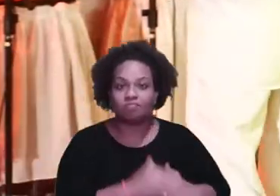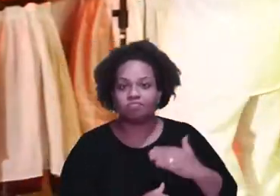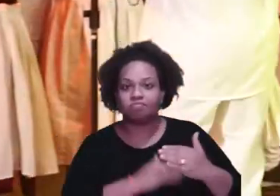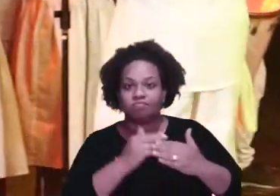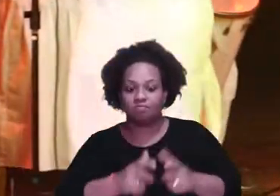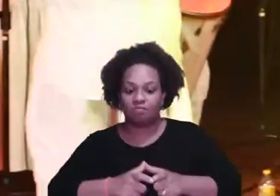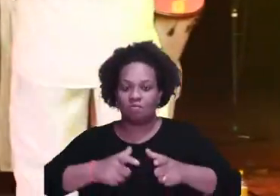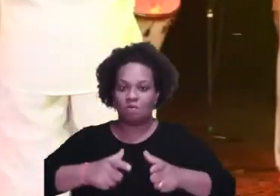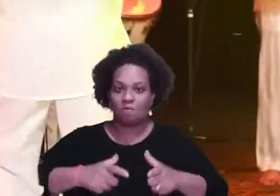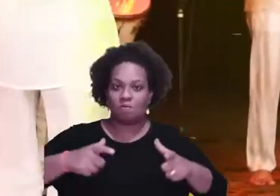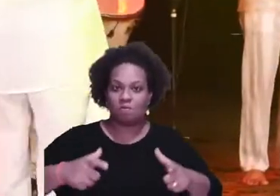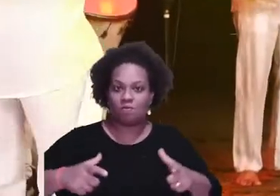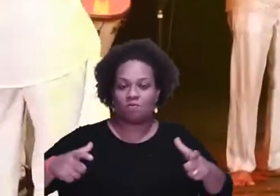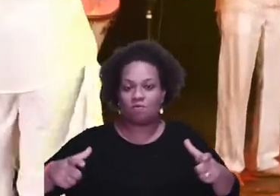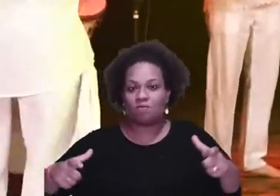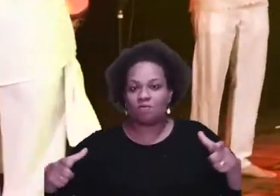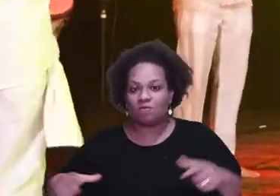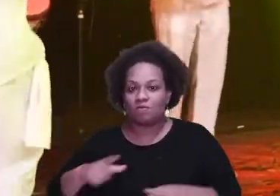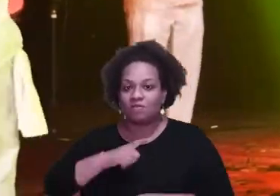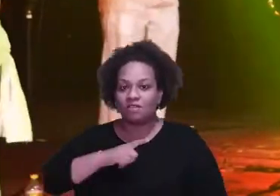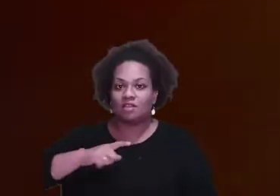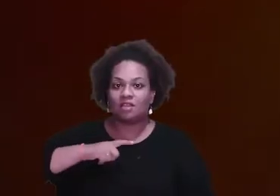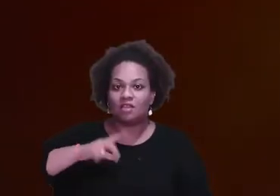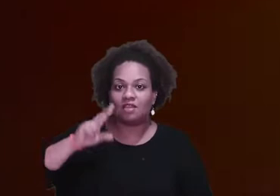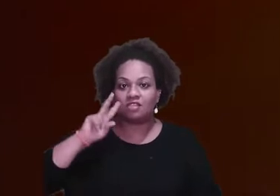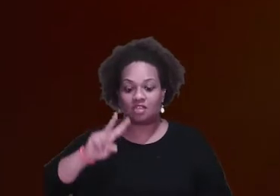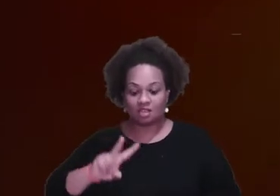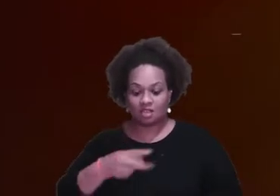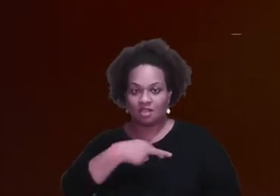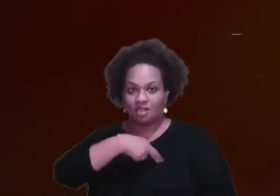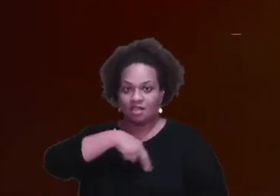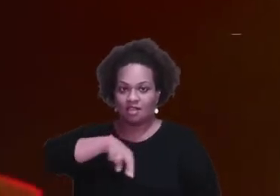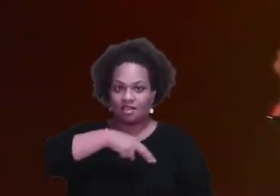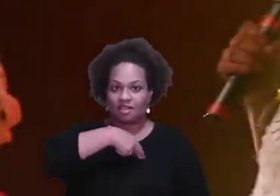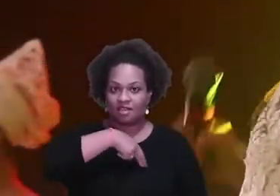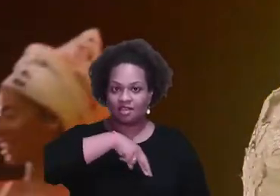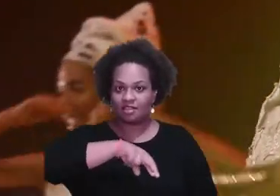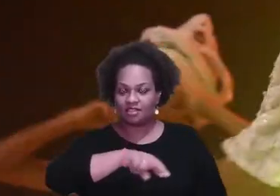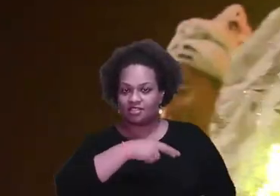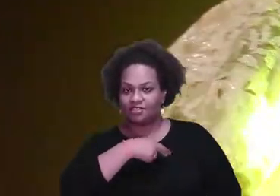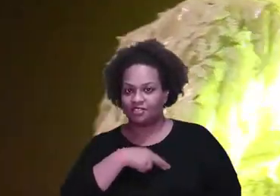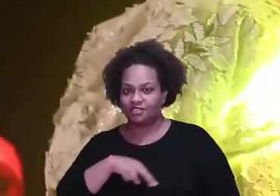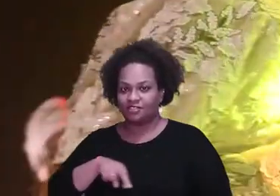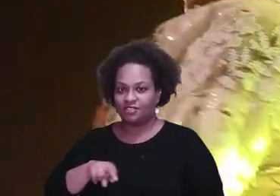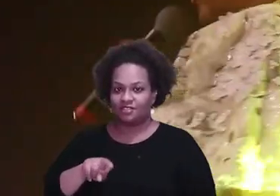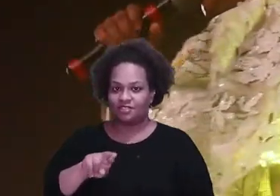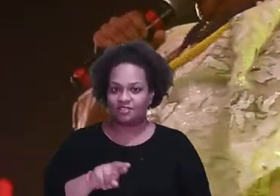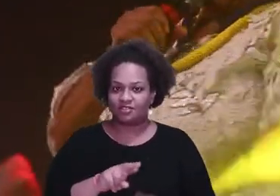sem parar favor age no câmpus sobre a região 1